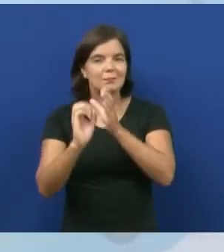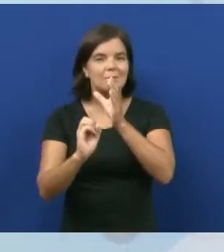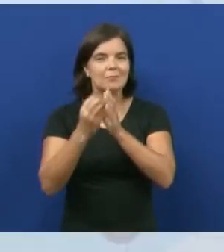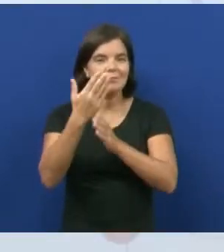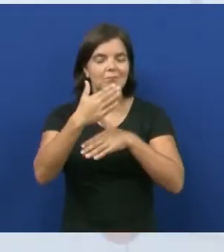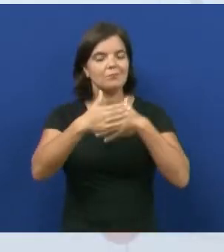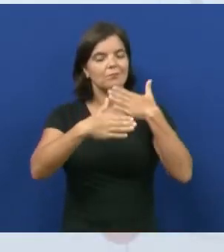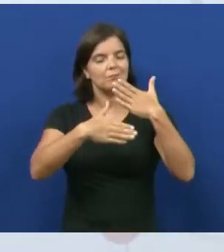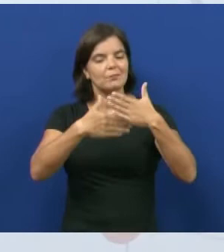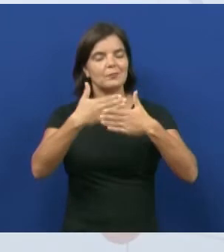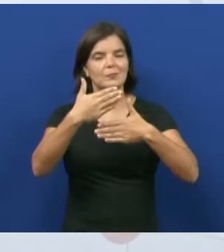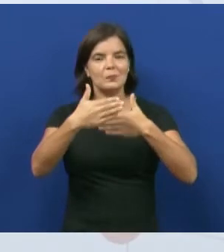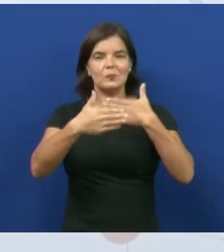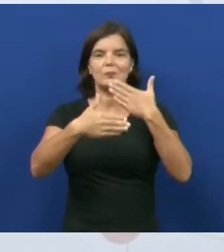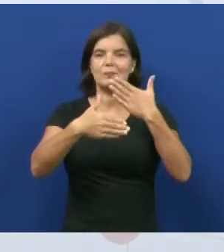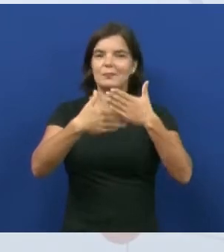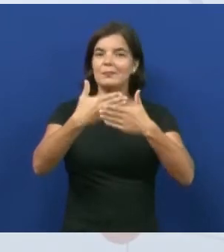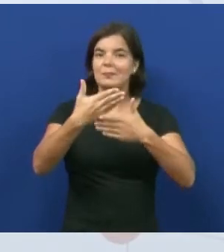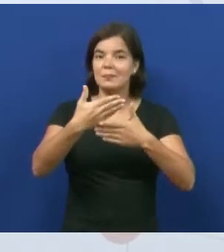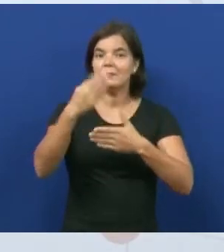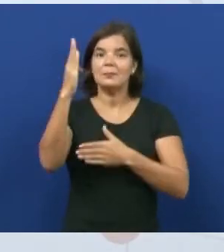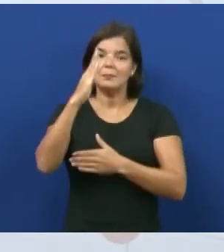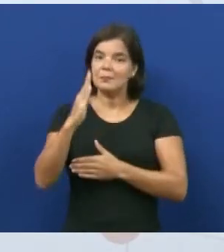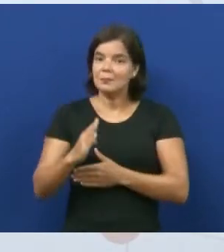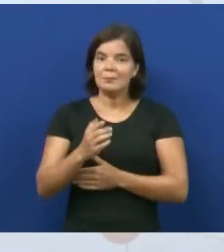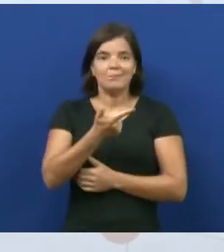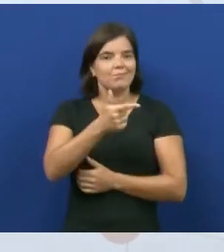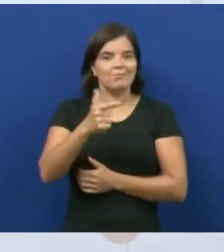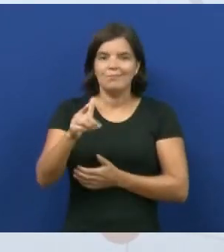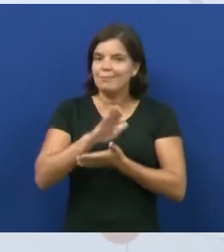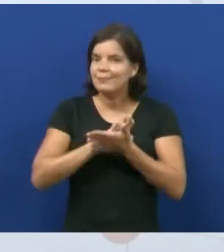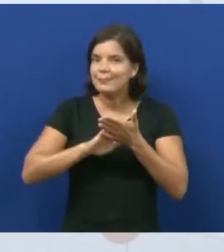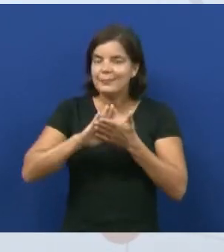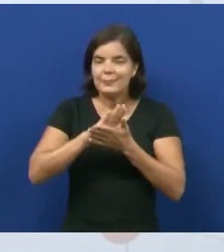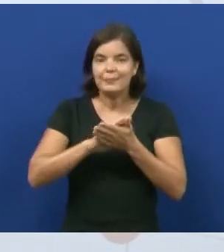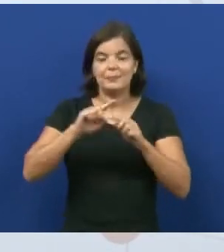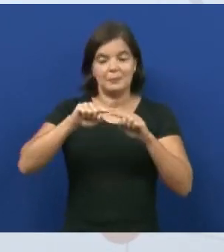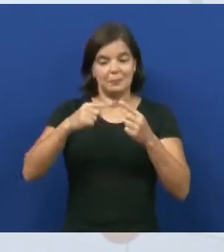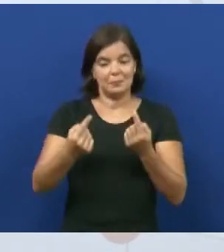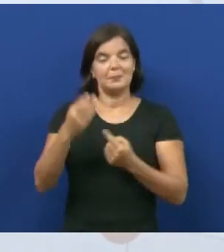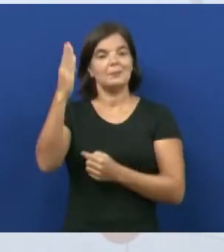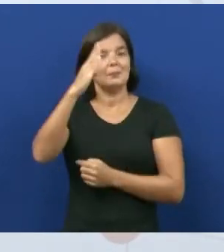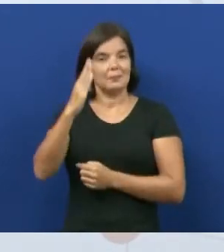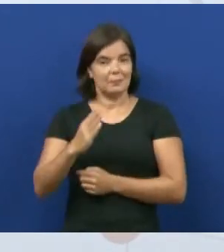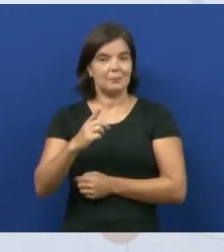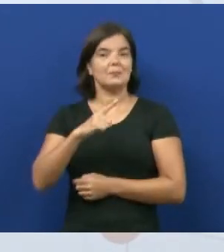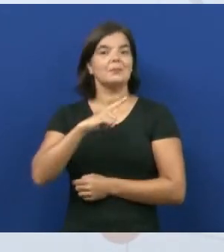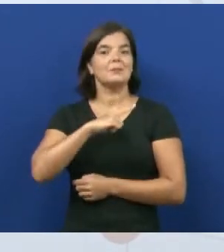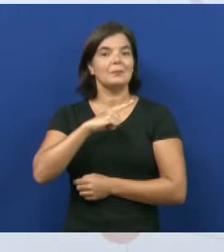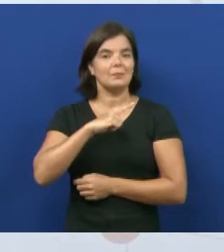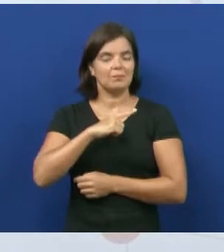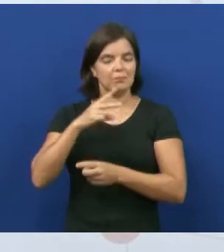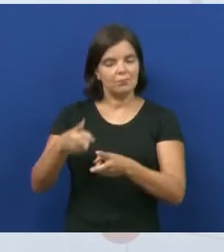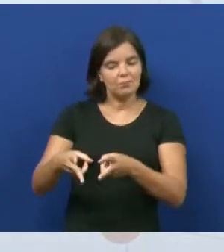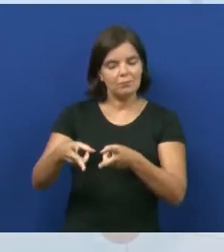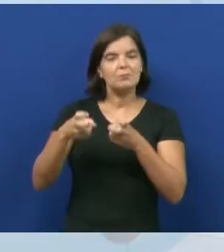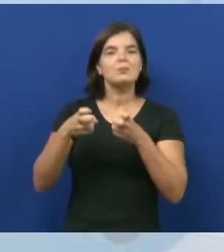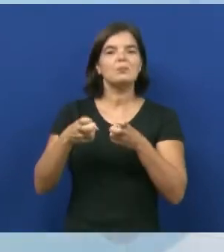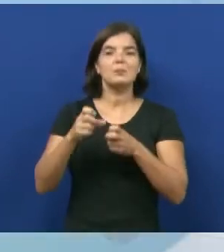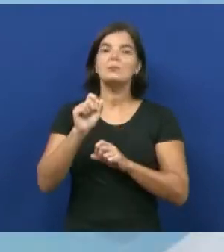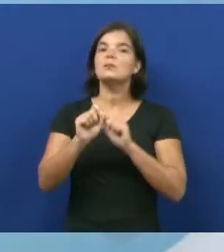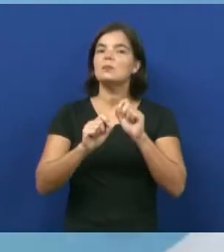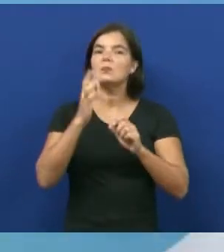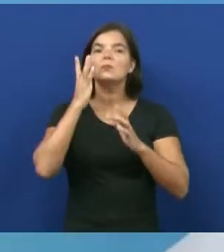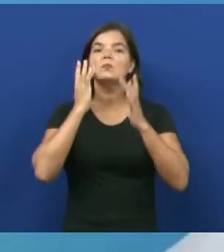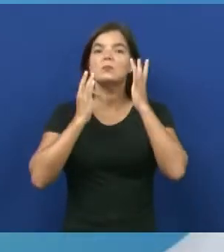ele passa por um processo de evolução? No Brasil nós não tivemos isso. No Brasil nós tivemos uma percepção de